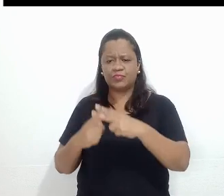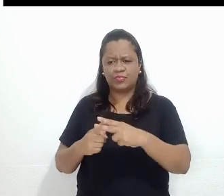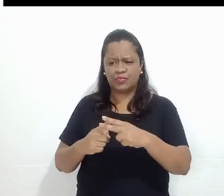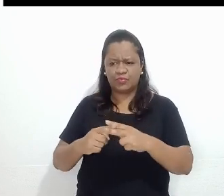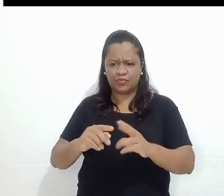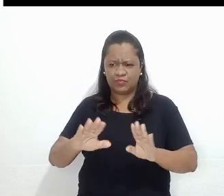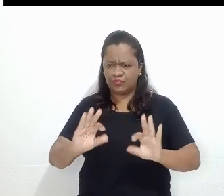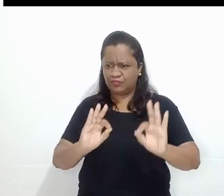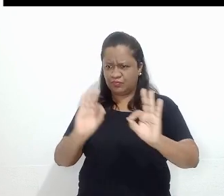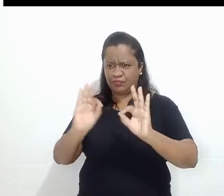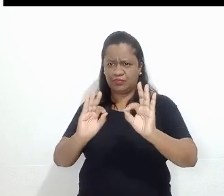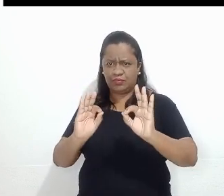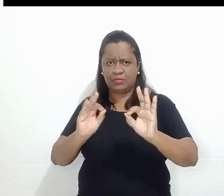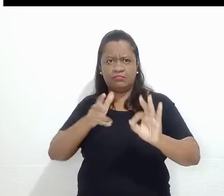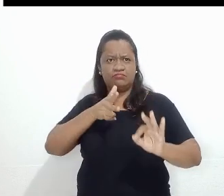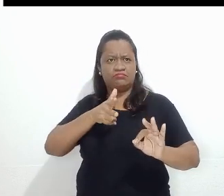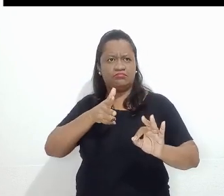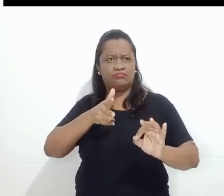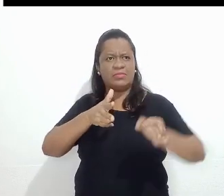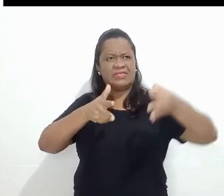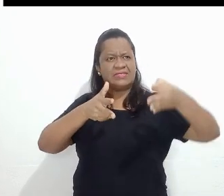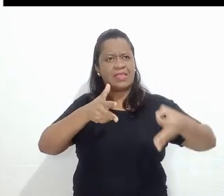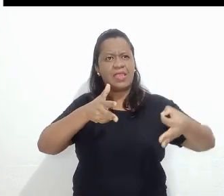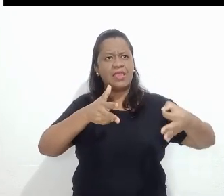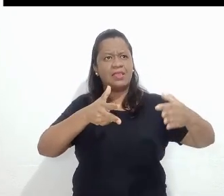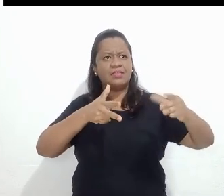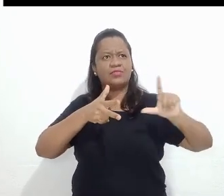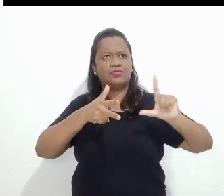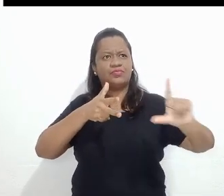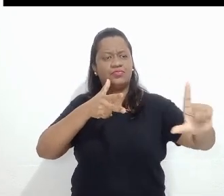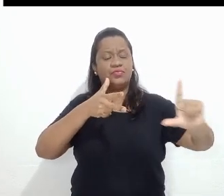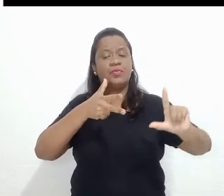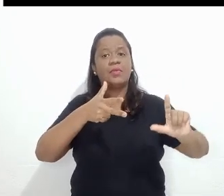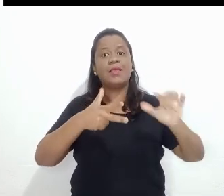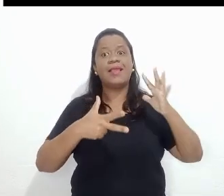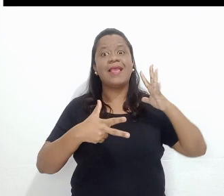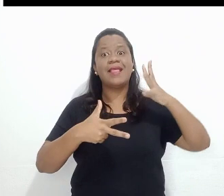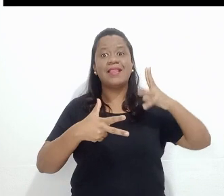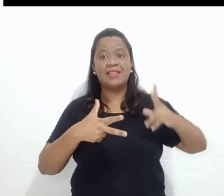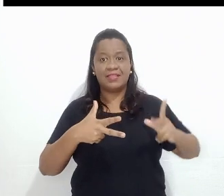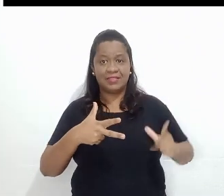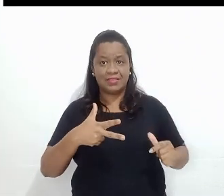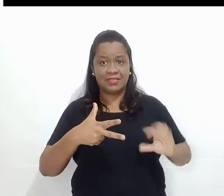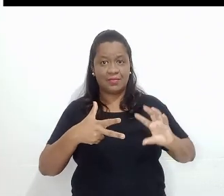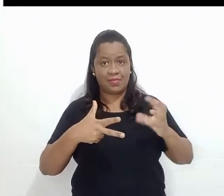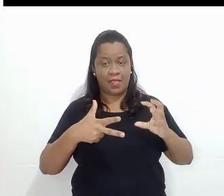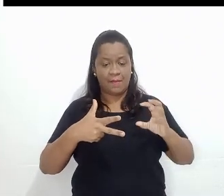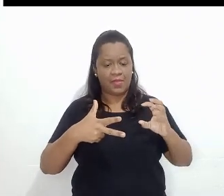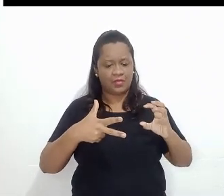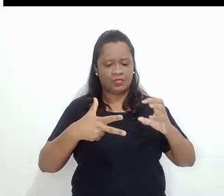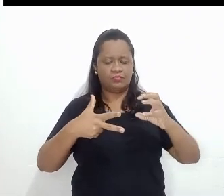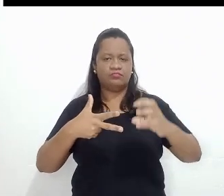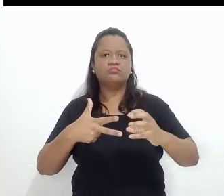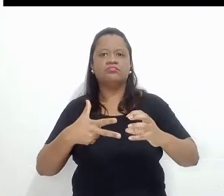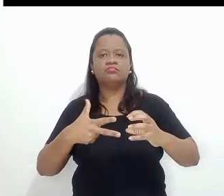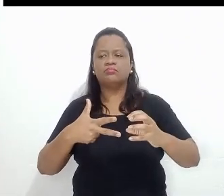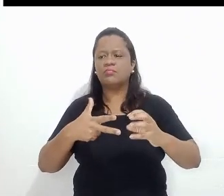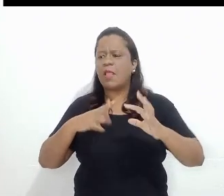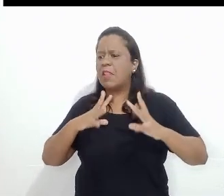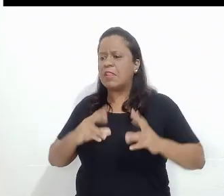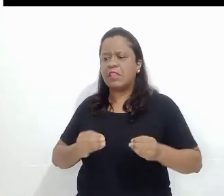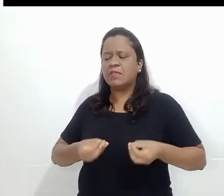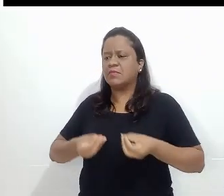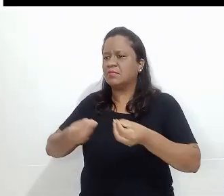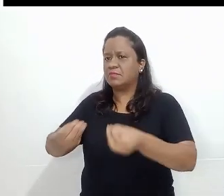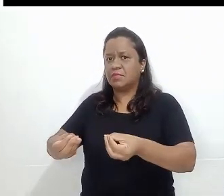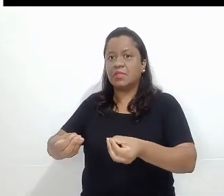para aquele enquadramento que vai ser feito. Ele limpa as lentes, tá? Ele que entrega a lente limpinha para o primeiro